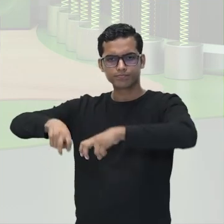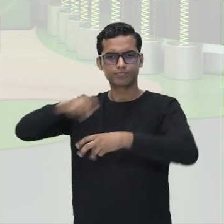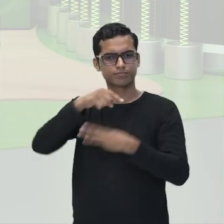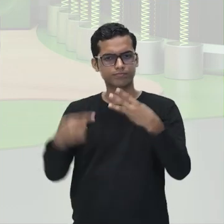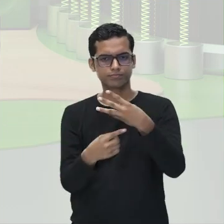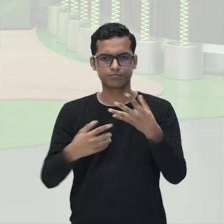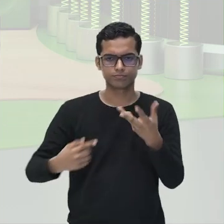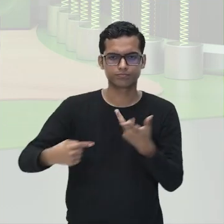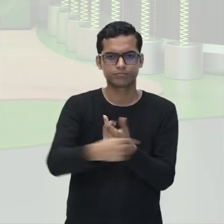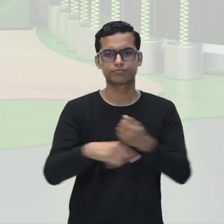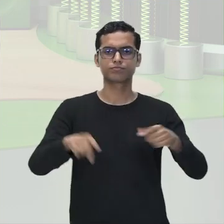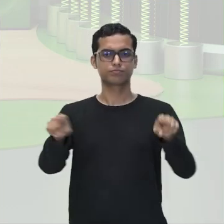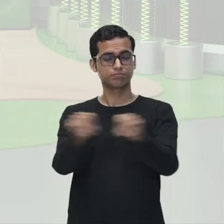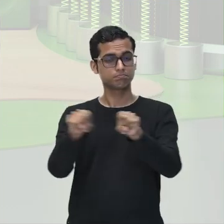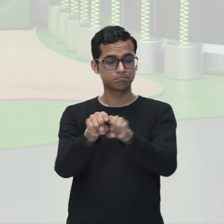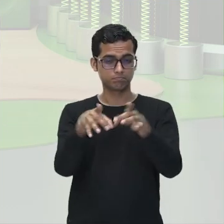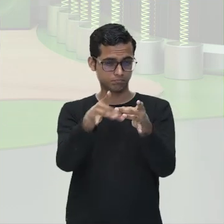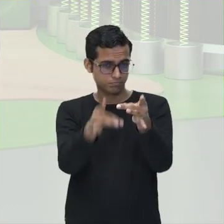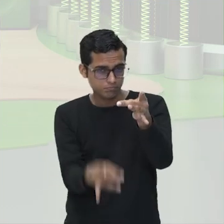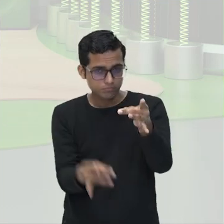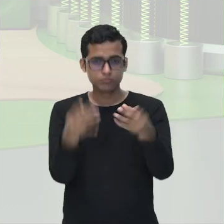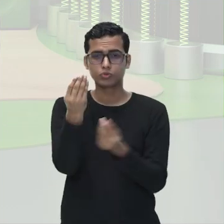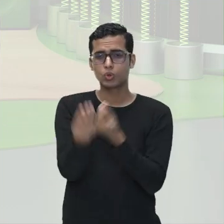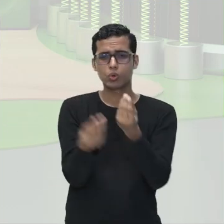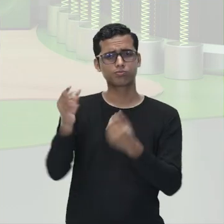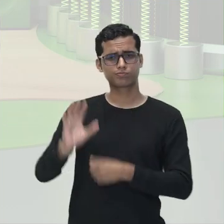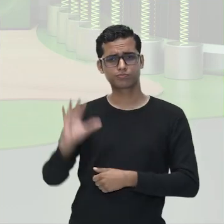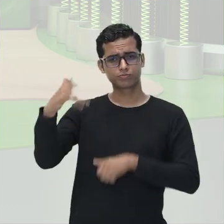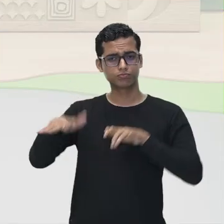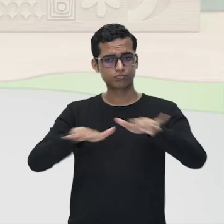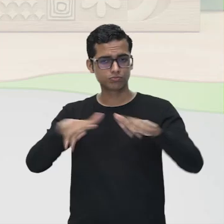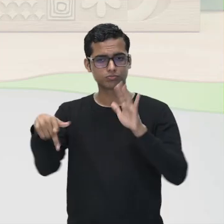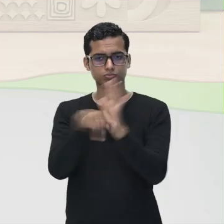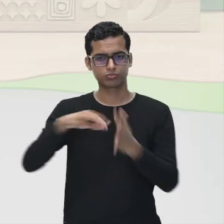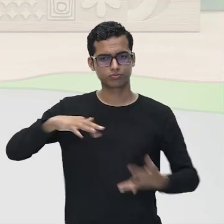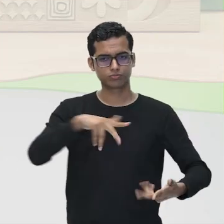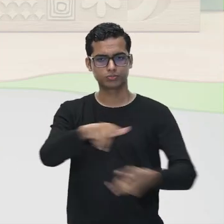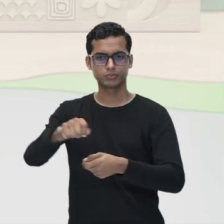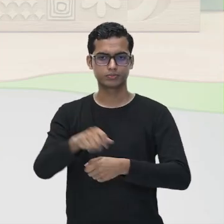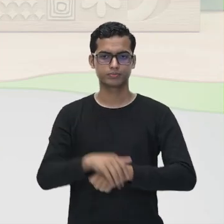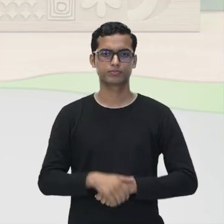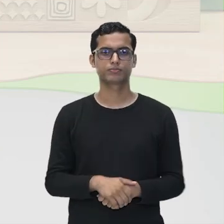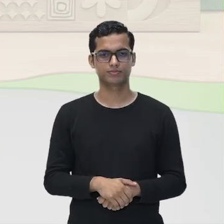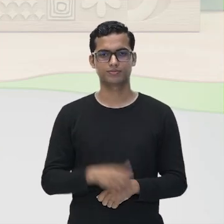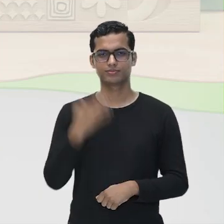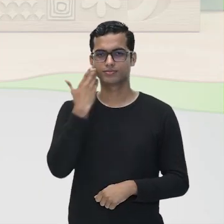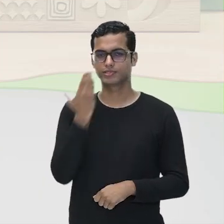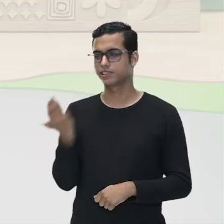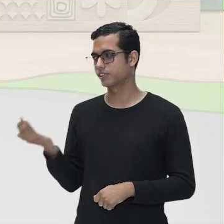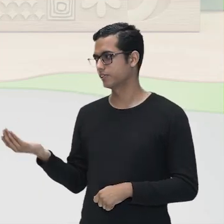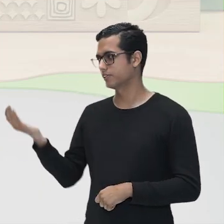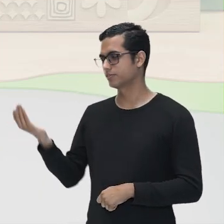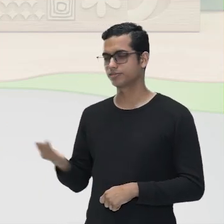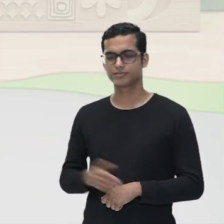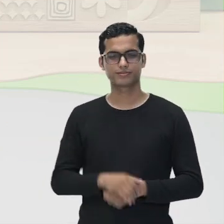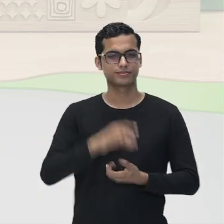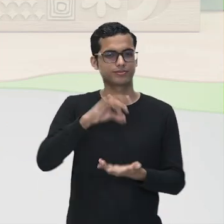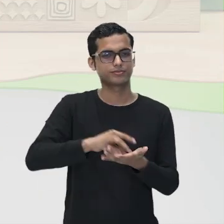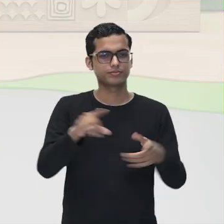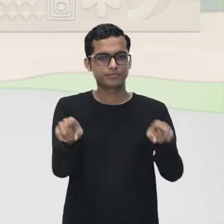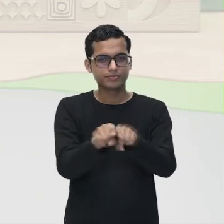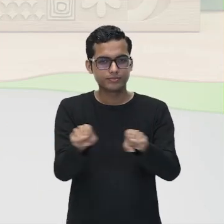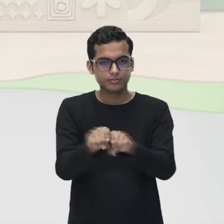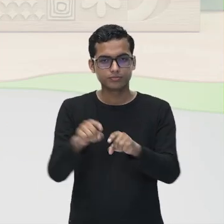detalhada como que ocorre cada um desses movimentos. Os movimentos da Terra